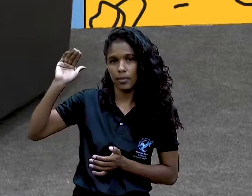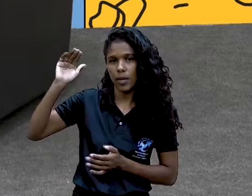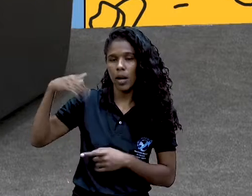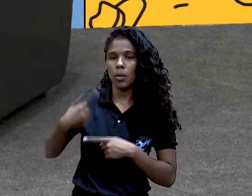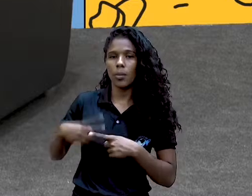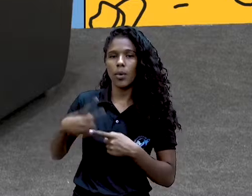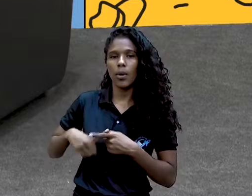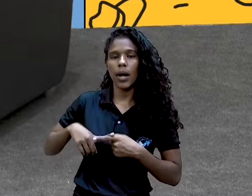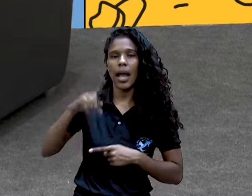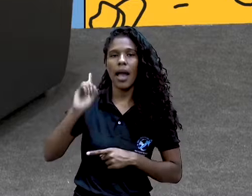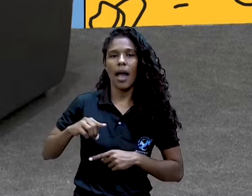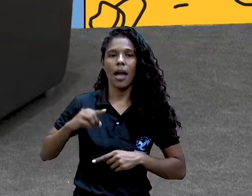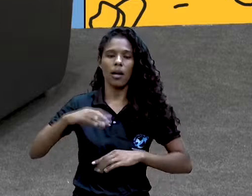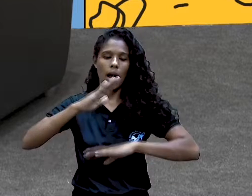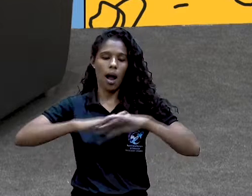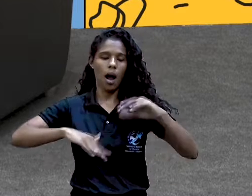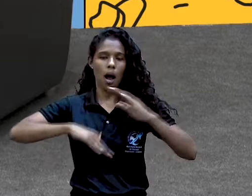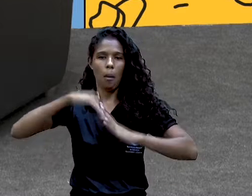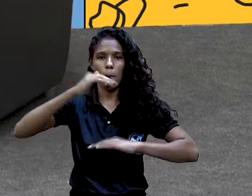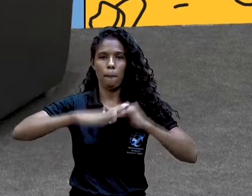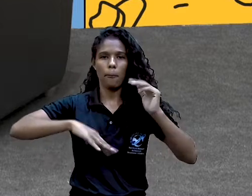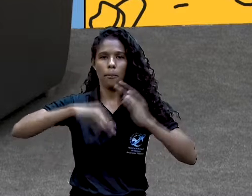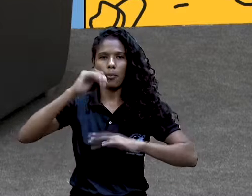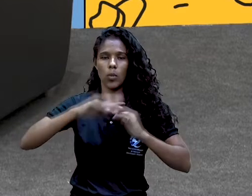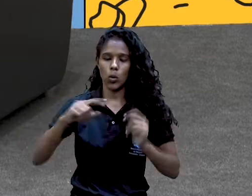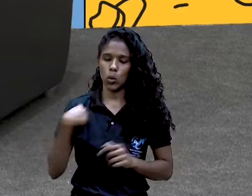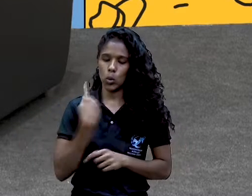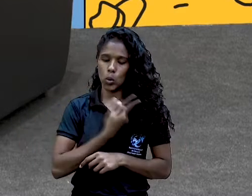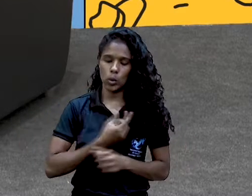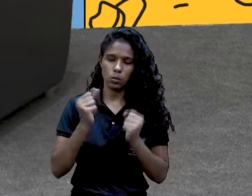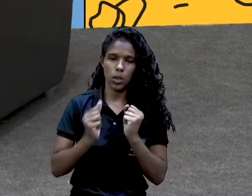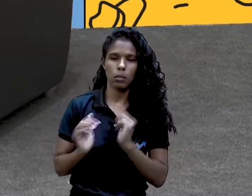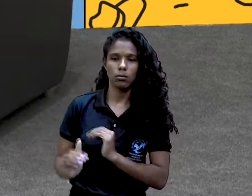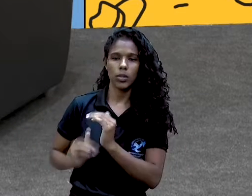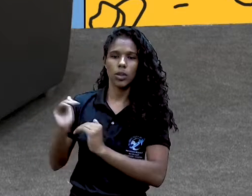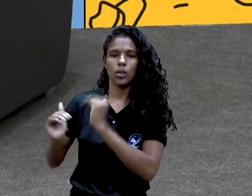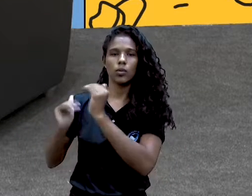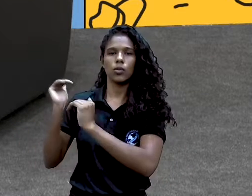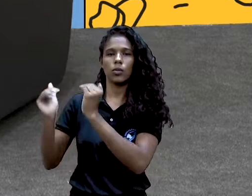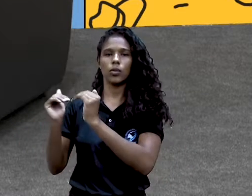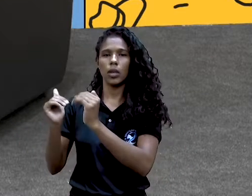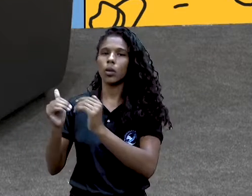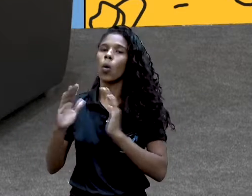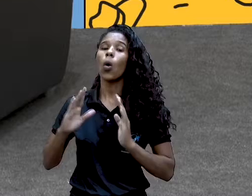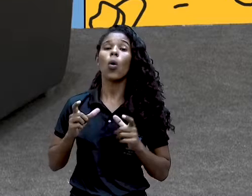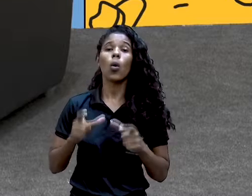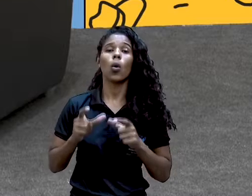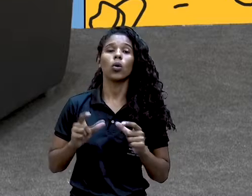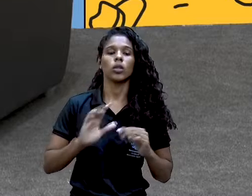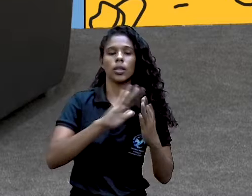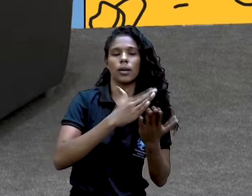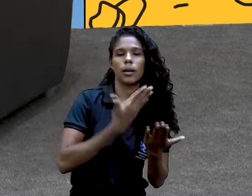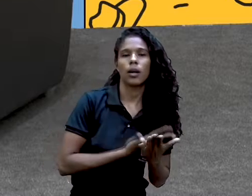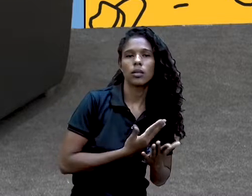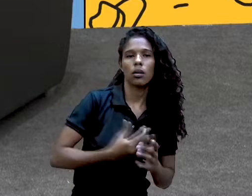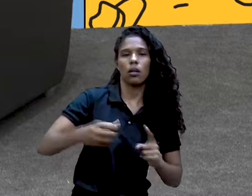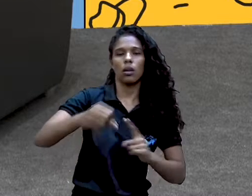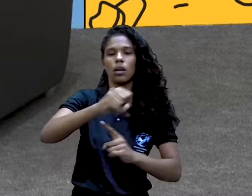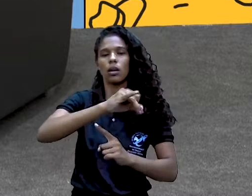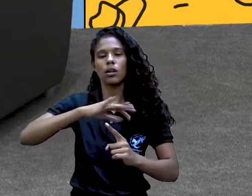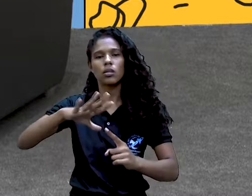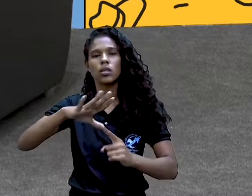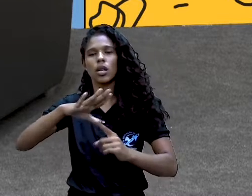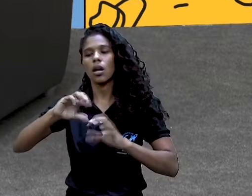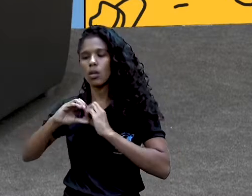escola, na nossa comunidade. Então, se você quer que essa criança seja um futuro empreendedor, seja em qualquer